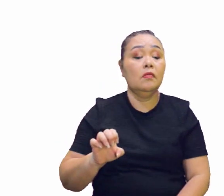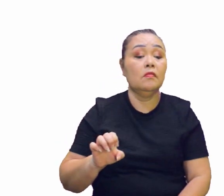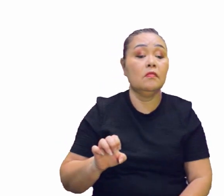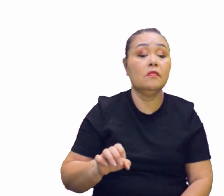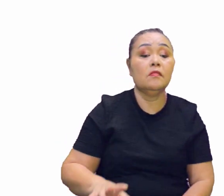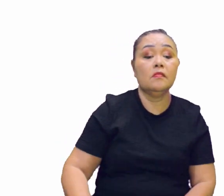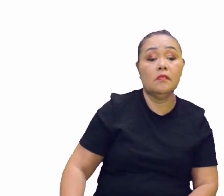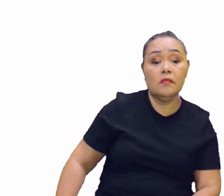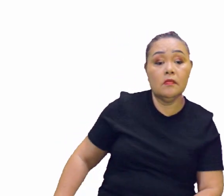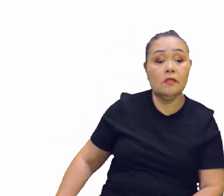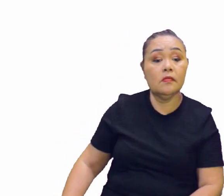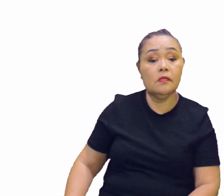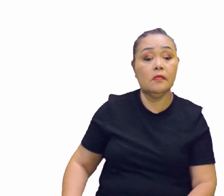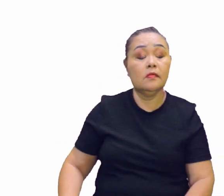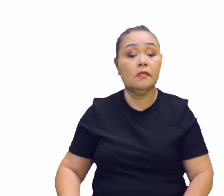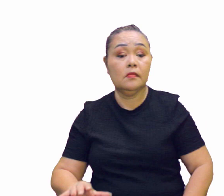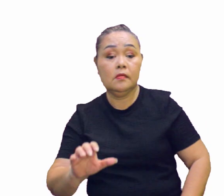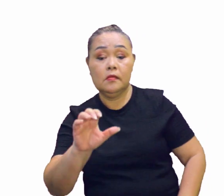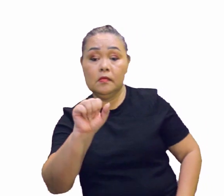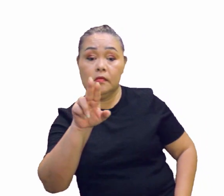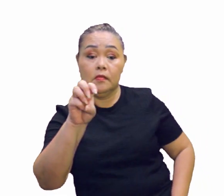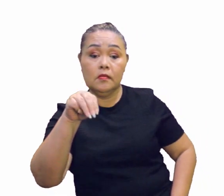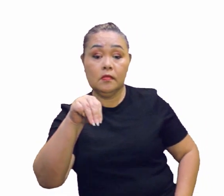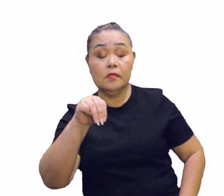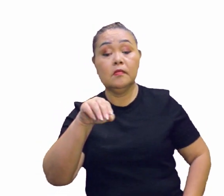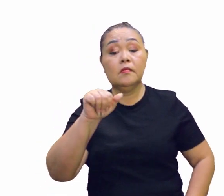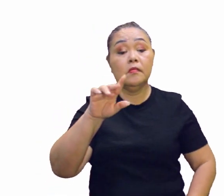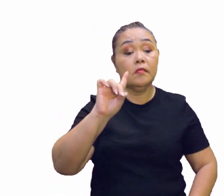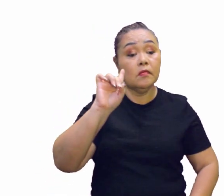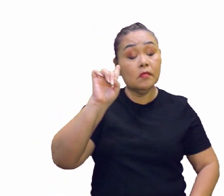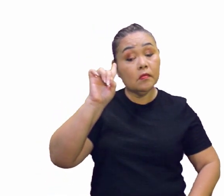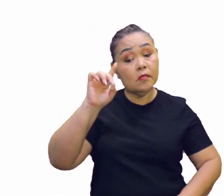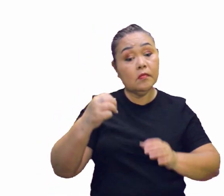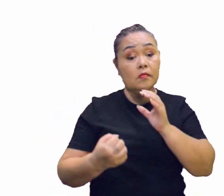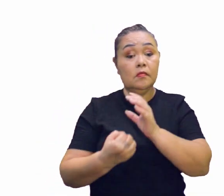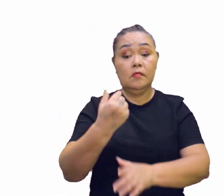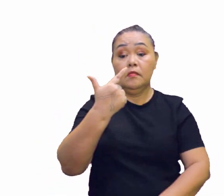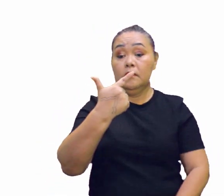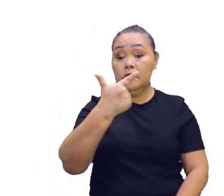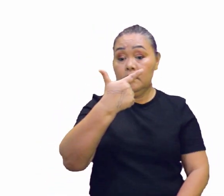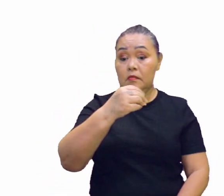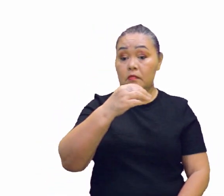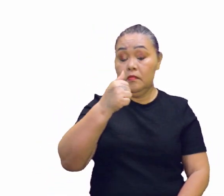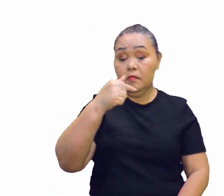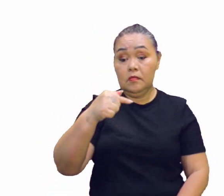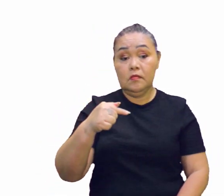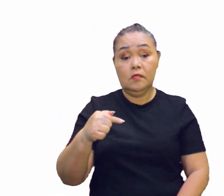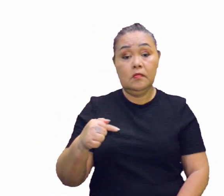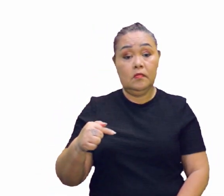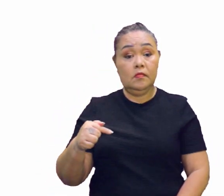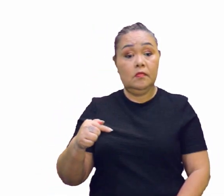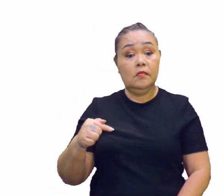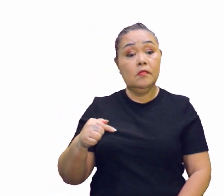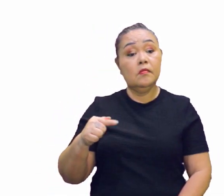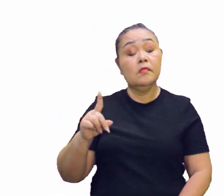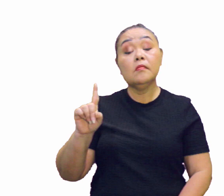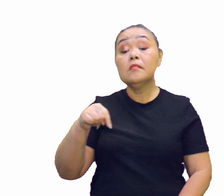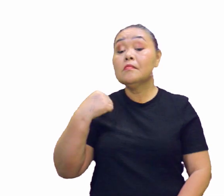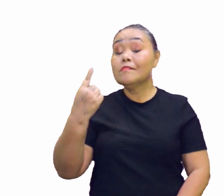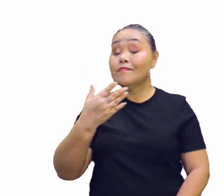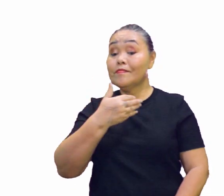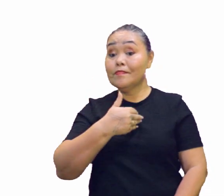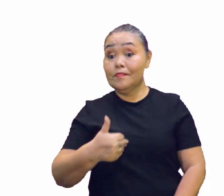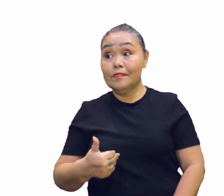Então, mas a SUDAM e a SUDENE foram recriadas no ano de 2007. Então, é como se o governo